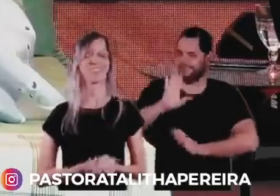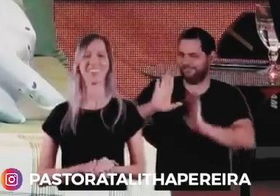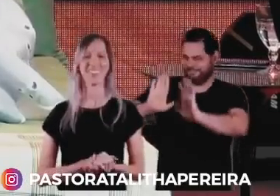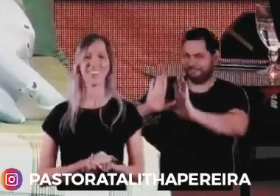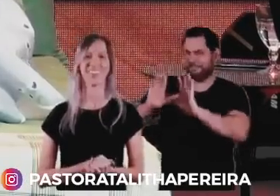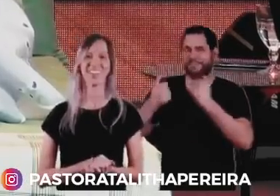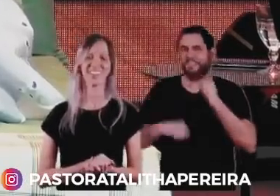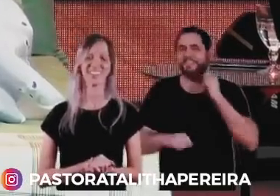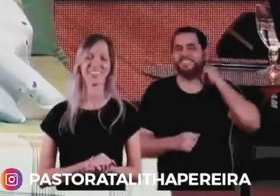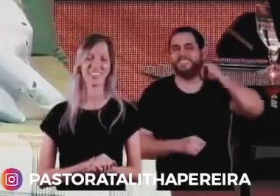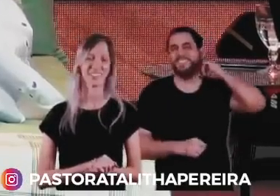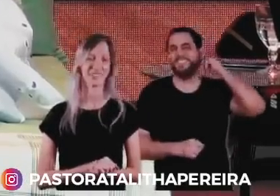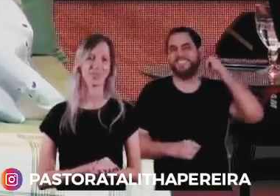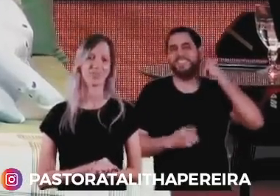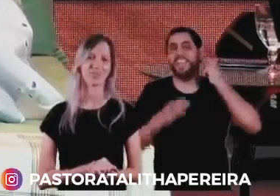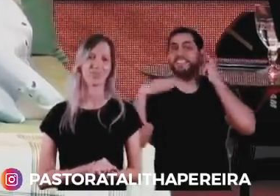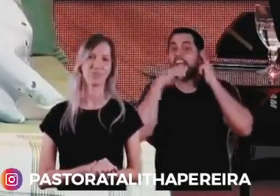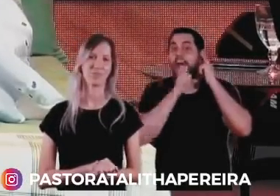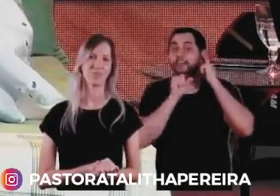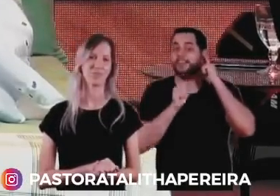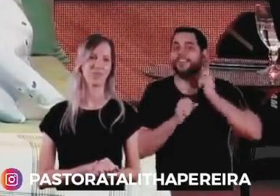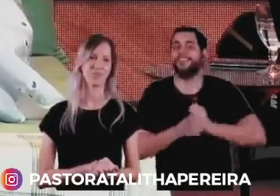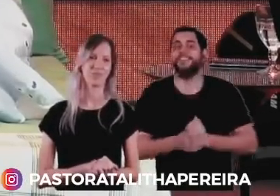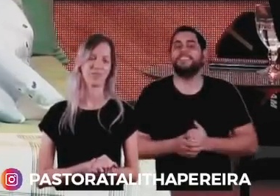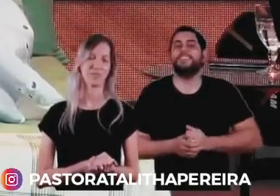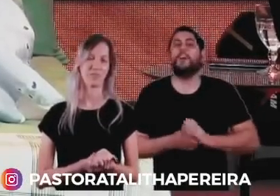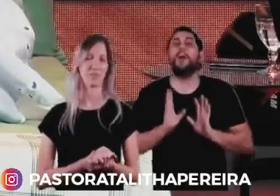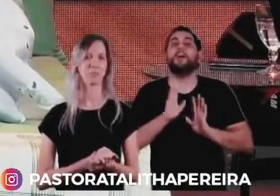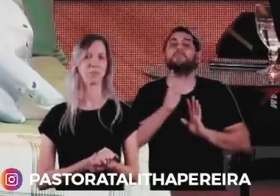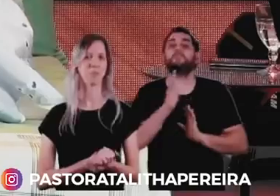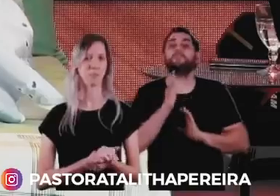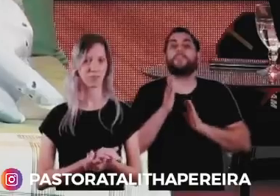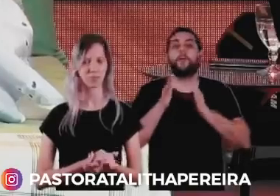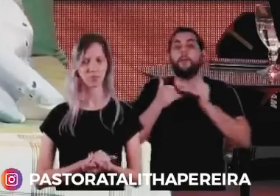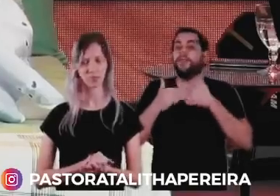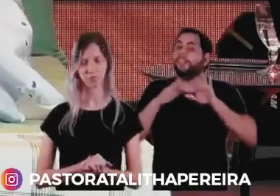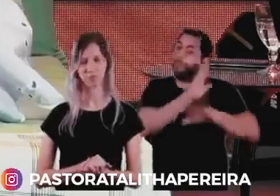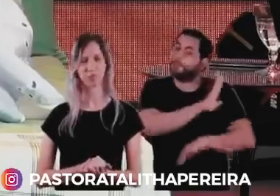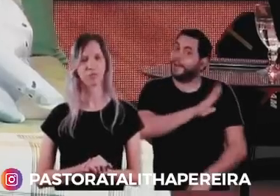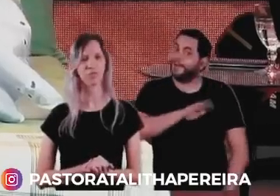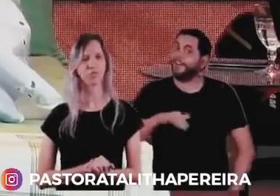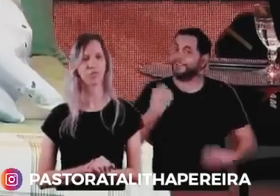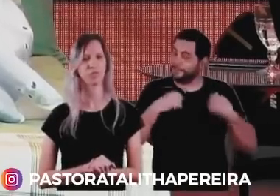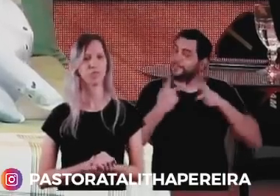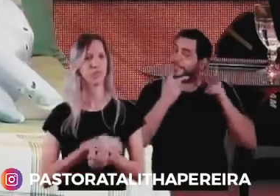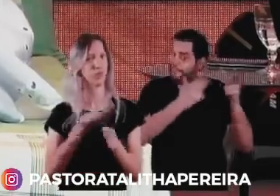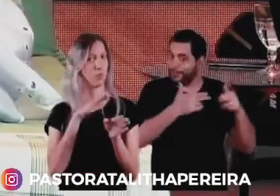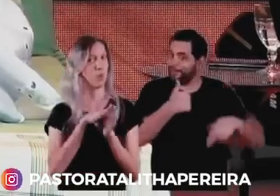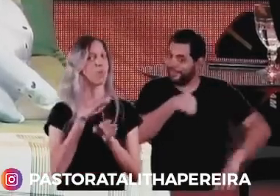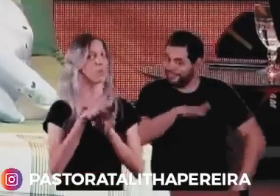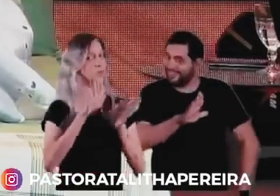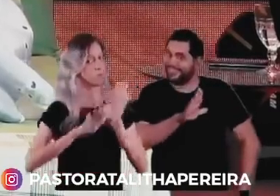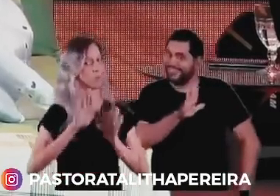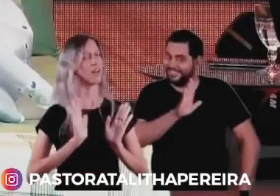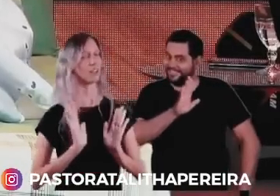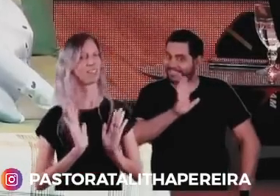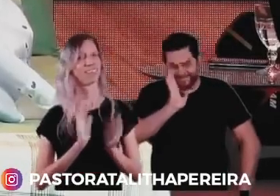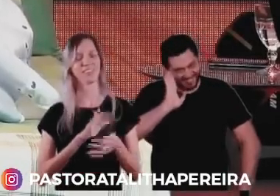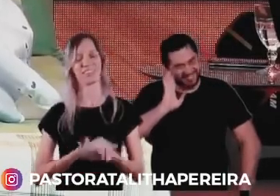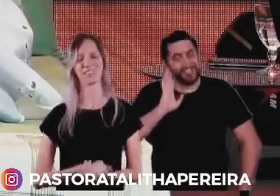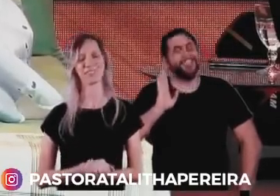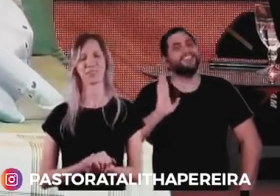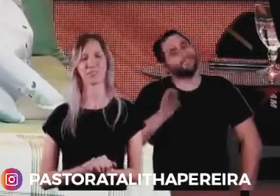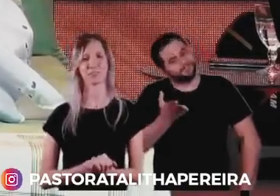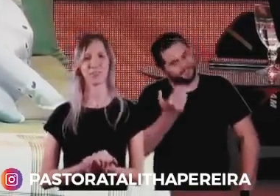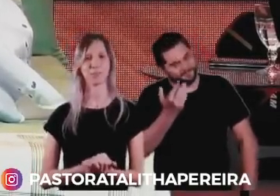falar. Essa é rapidinho, gente, vocês estão me entendendo. Eu pedi para as crianças dormirem, filha. Criança está no quarto.